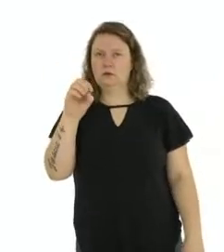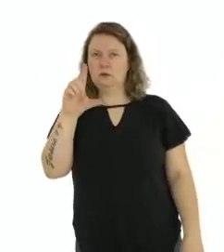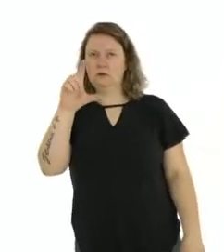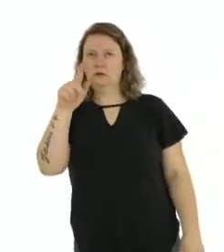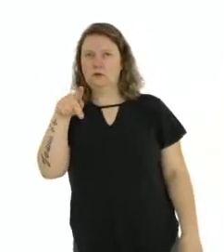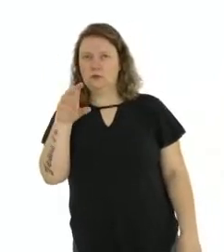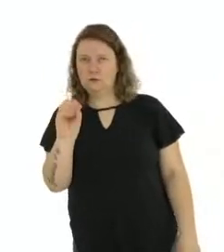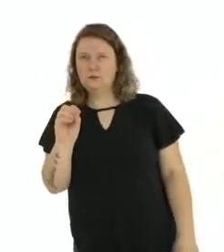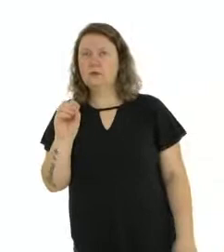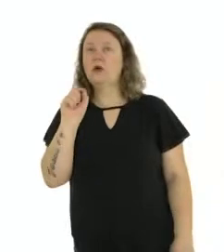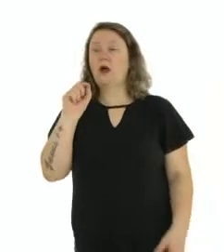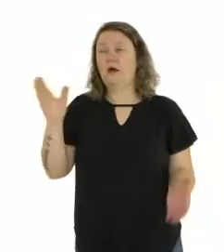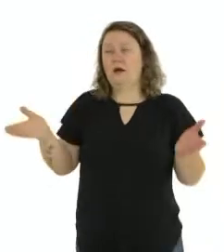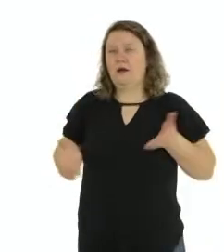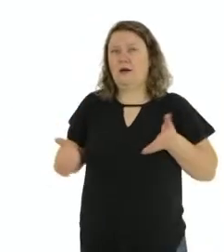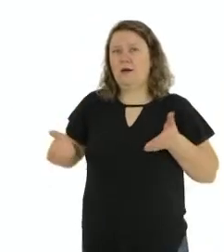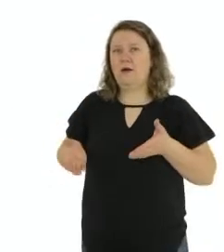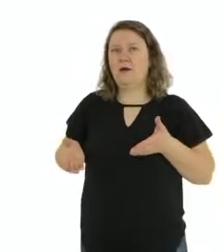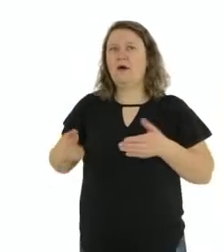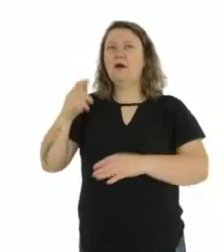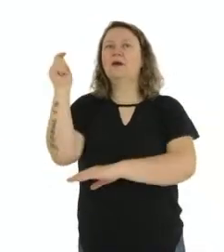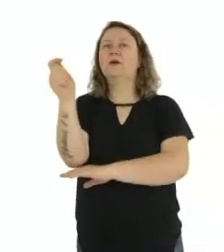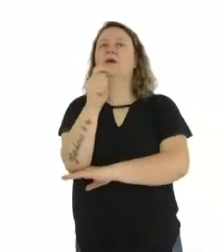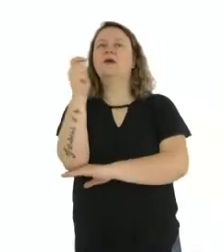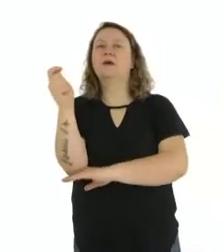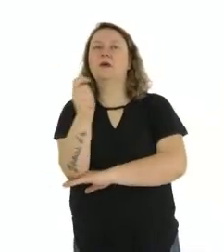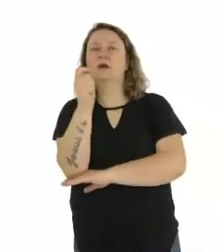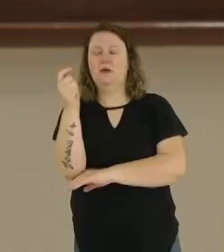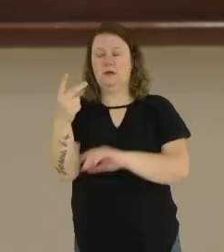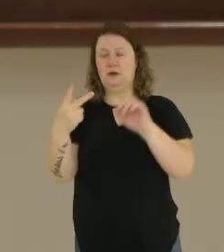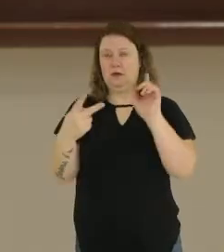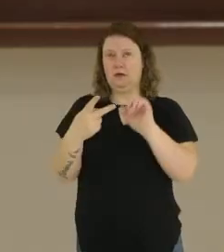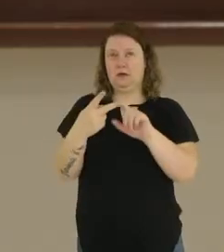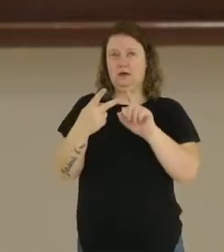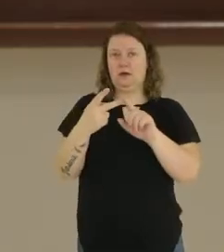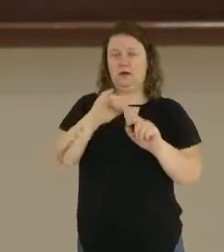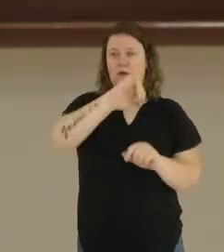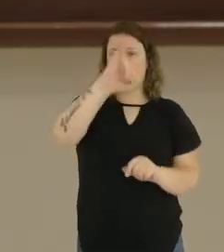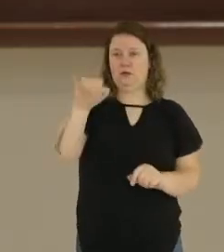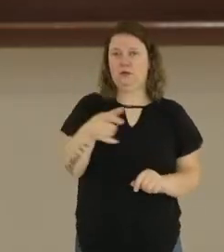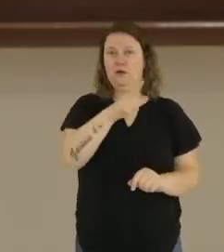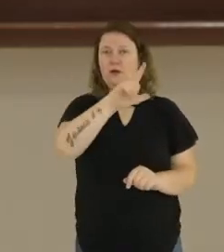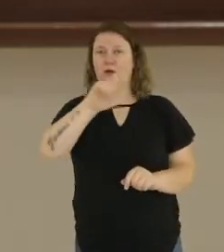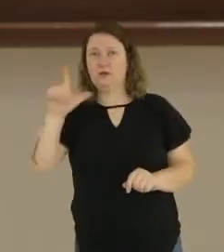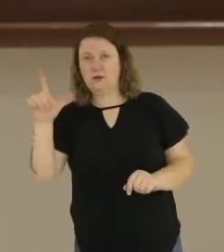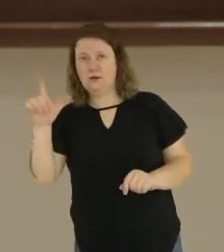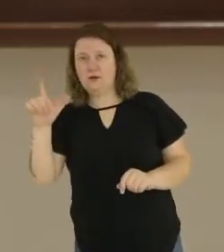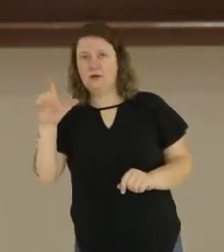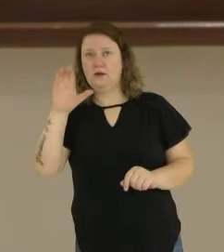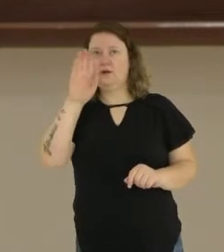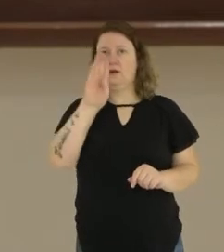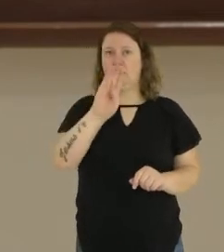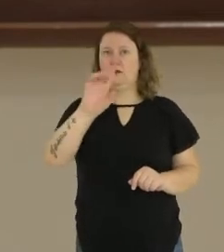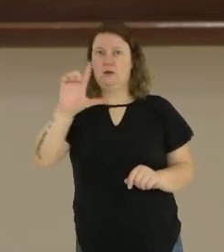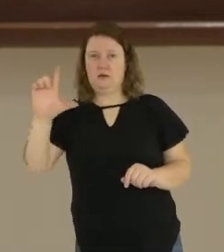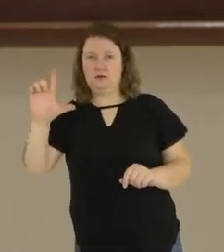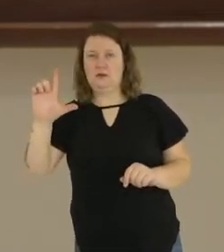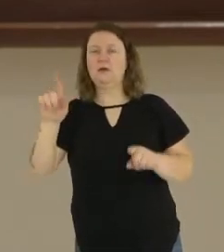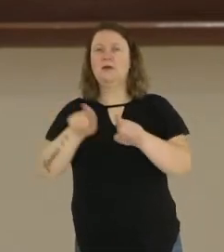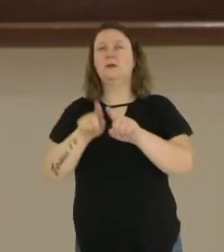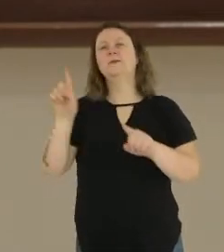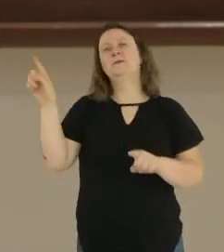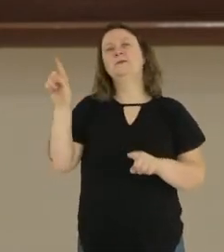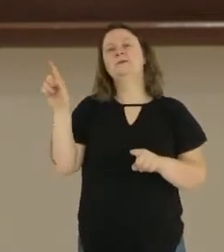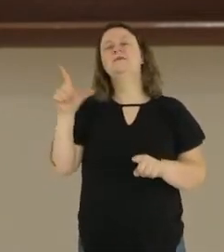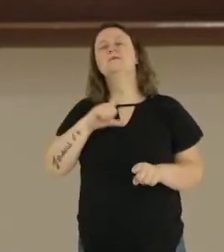Rio Grande do Sul, e de Blumenau e Joinville, no que hoje é o estado de Santa Catarina. É claro que vamos